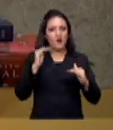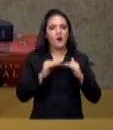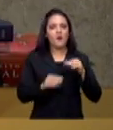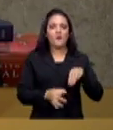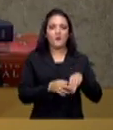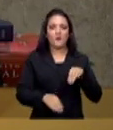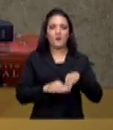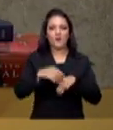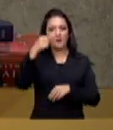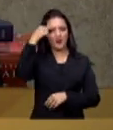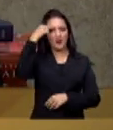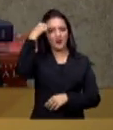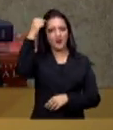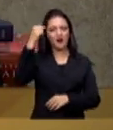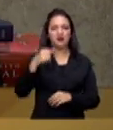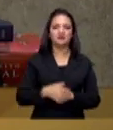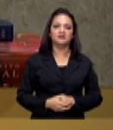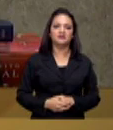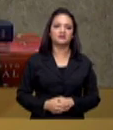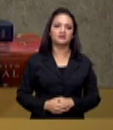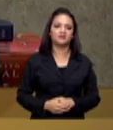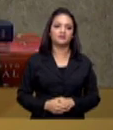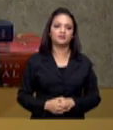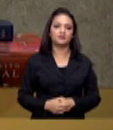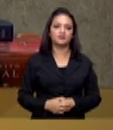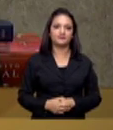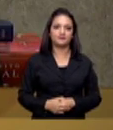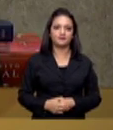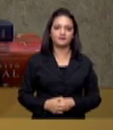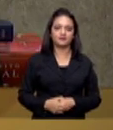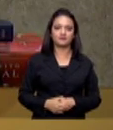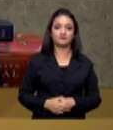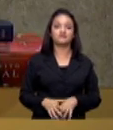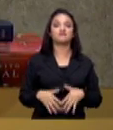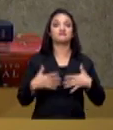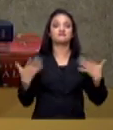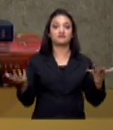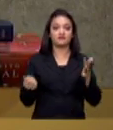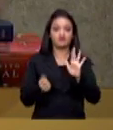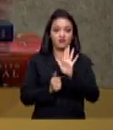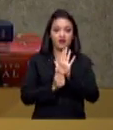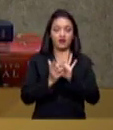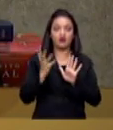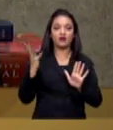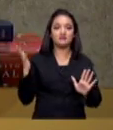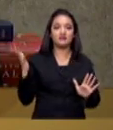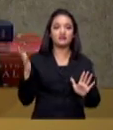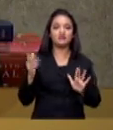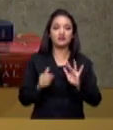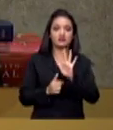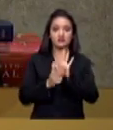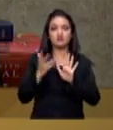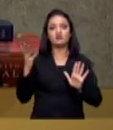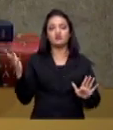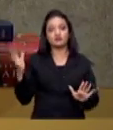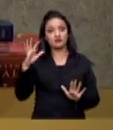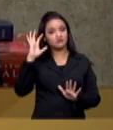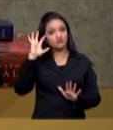Barroso. E aí nós temos um mosaico de decisões, mas que, por